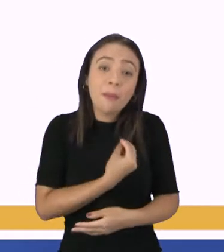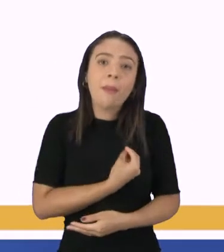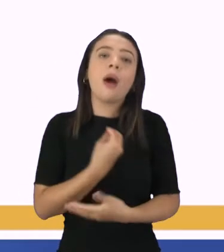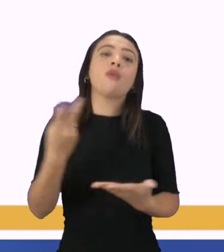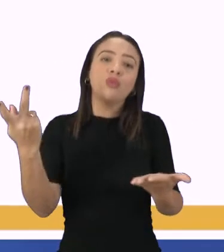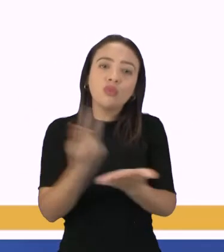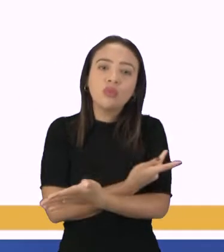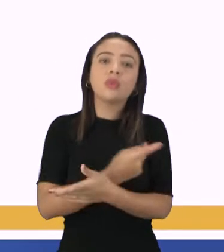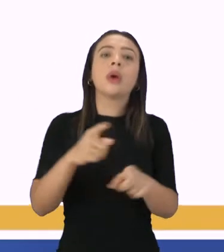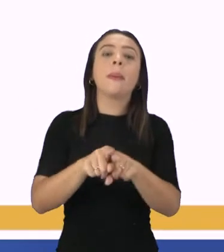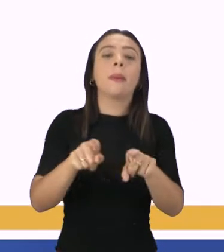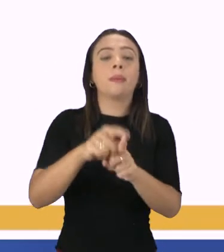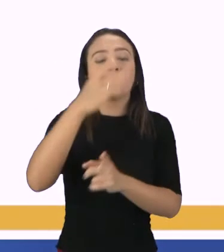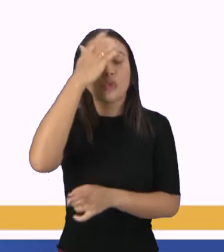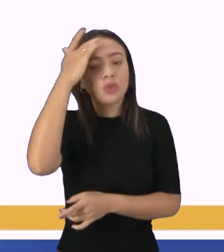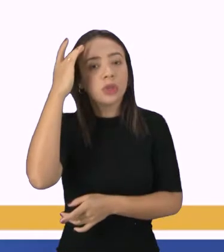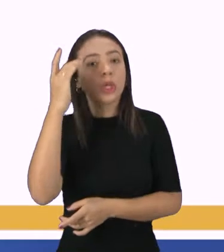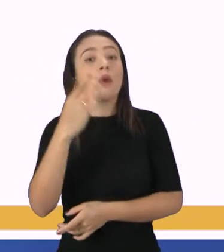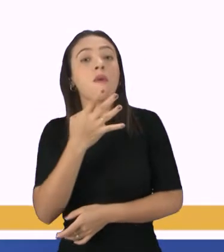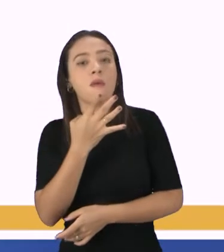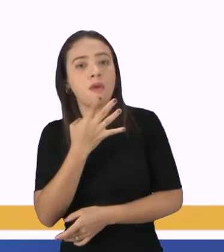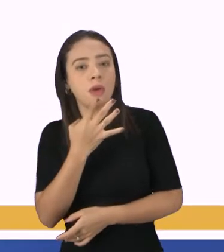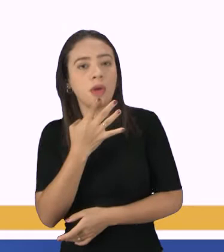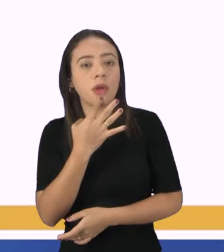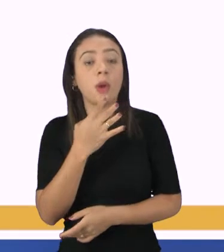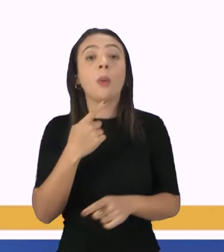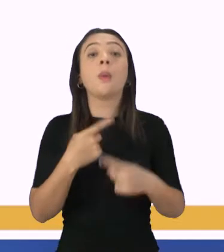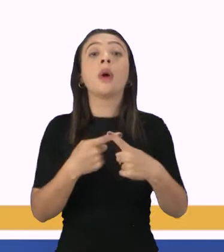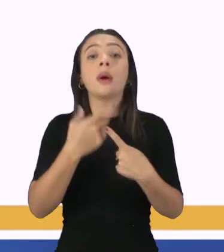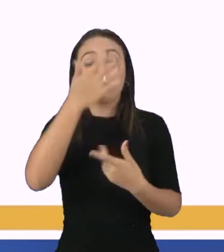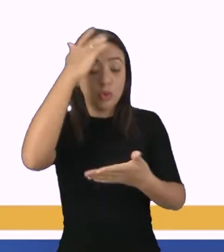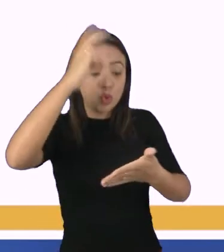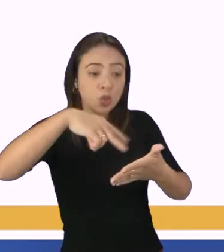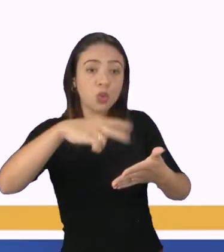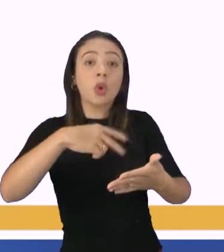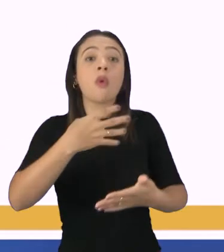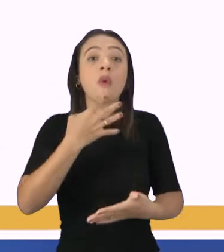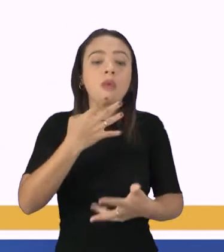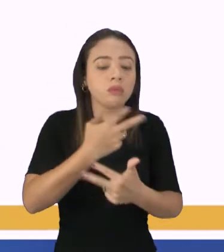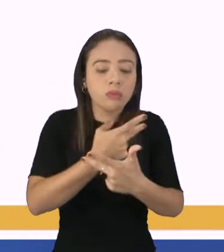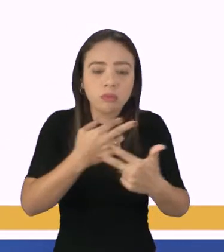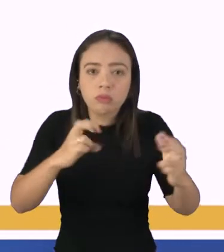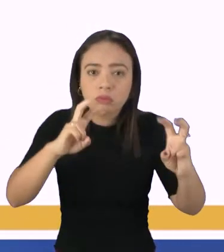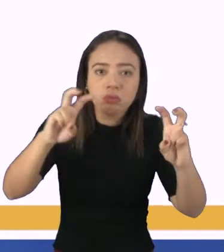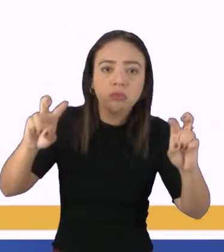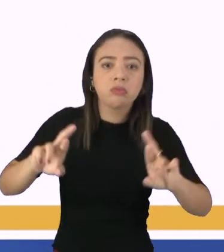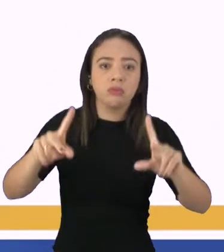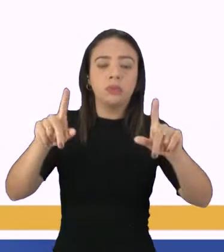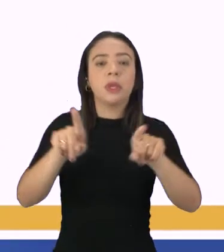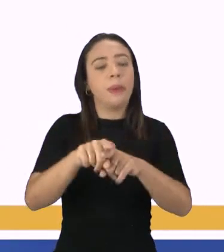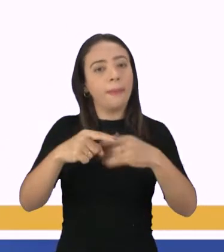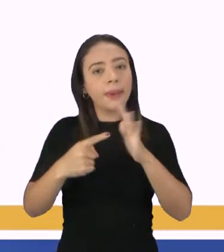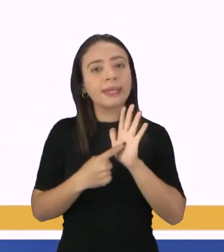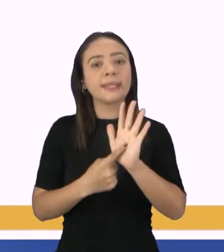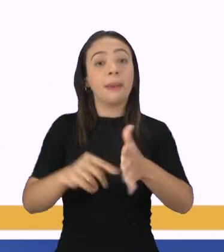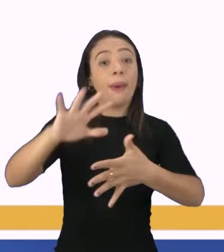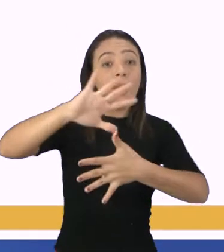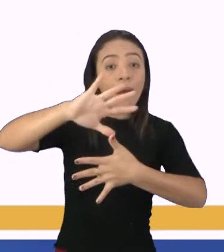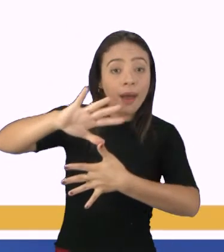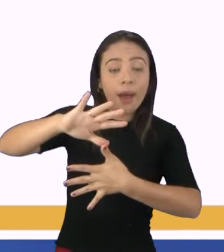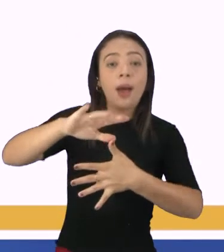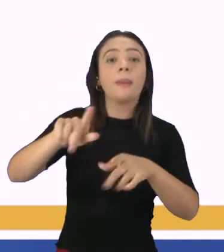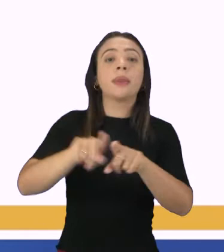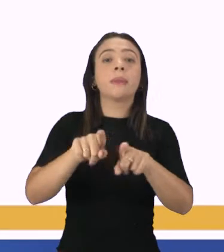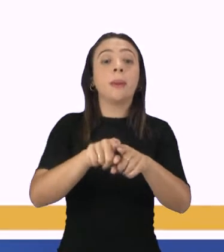especialistas, para que os leitores tenham diferentes pontos de vista sobre a matéria. Traz gráficos, mapas, resultados